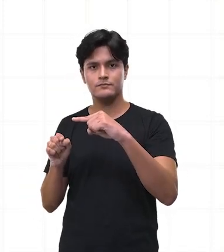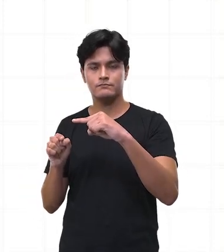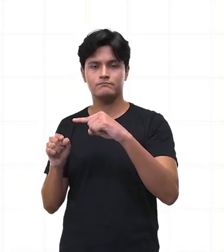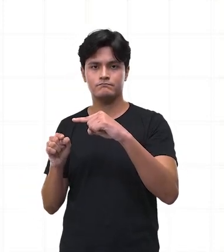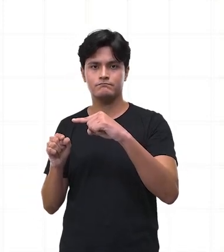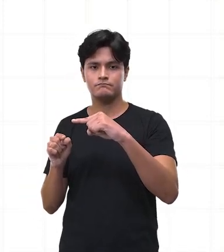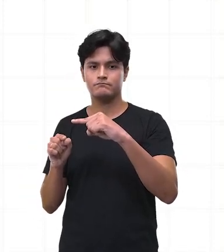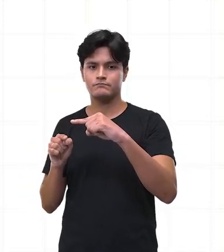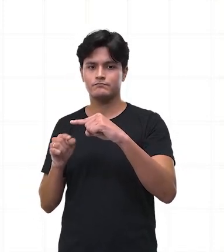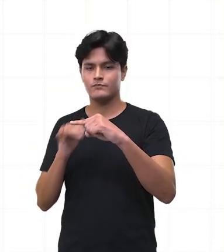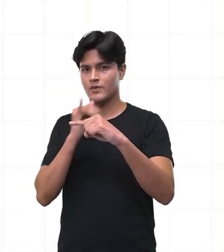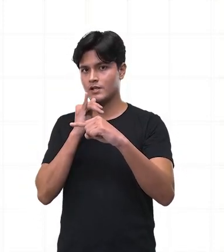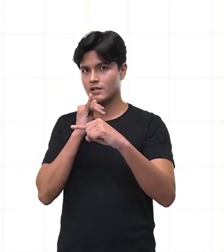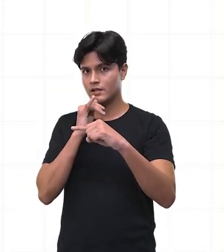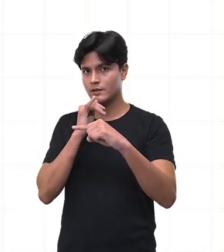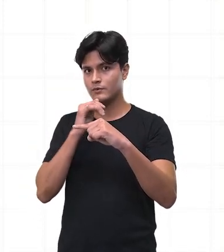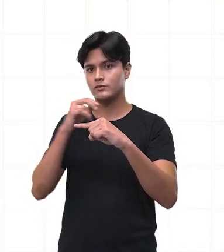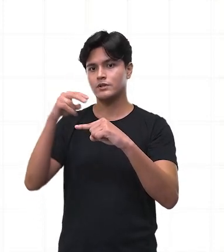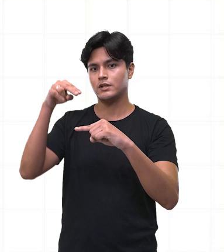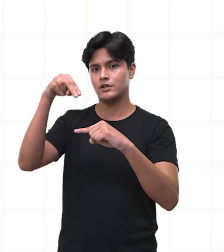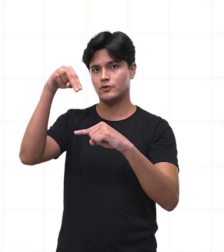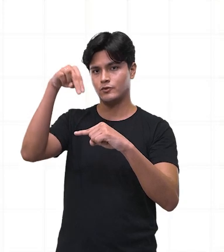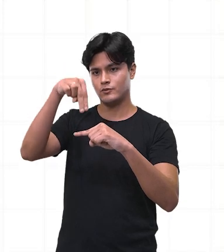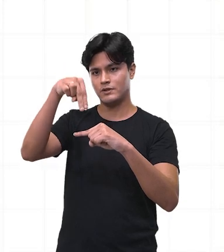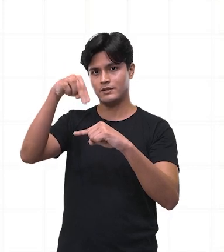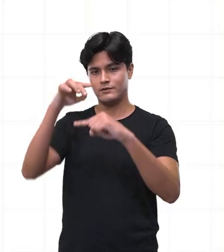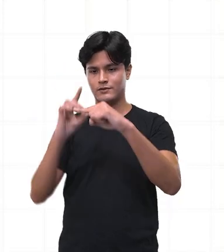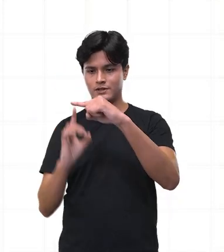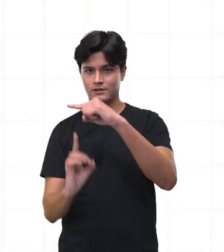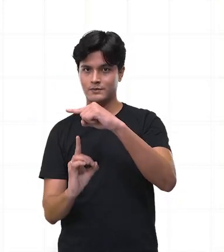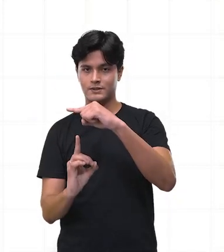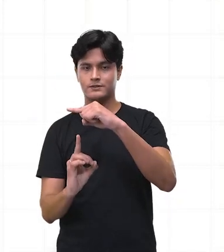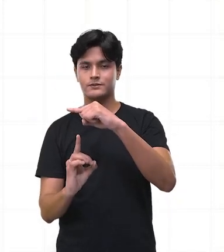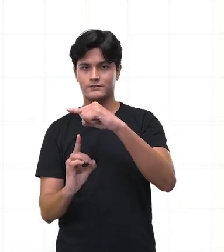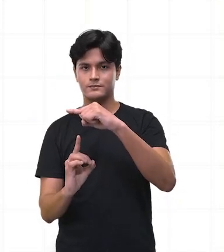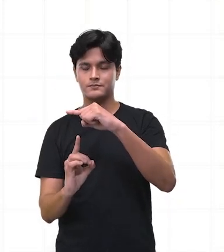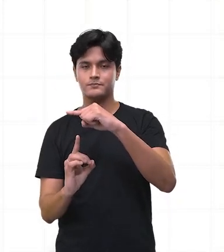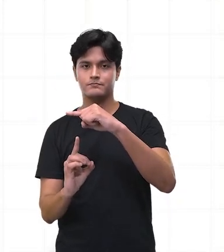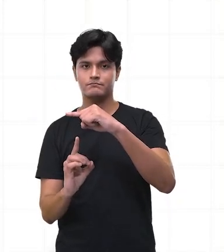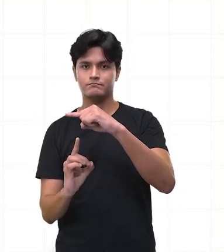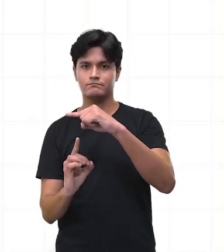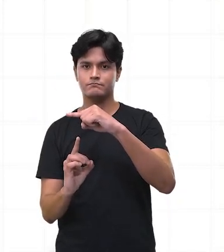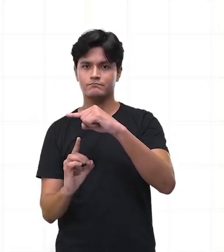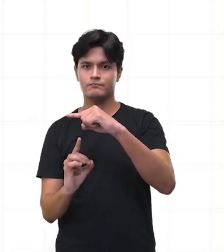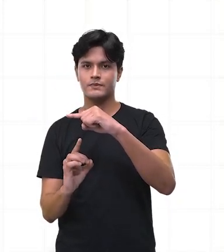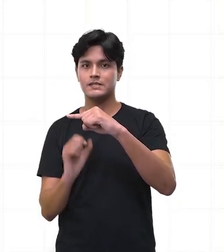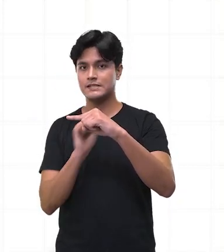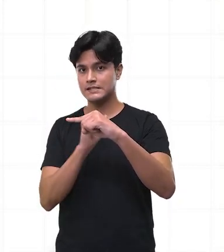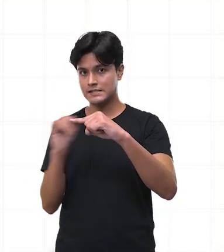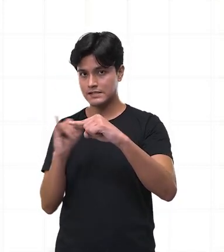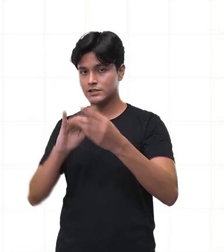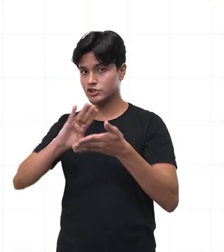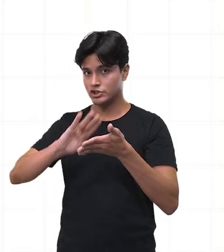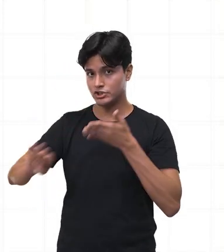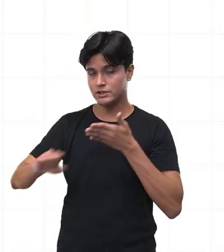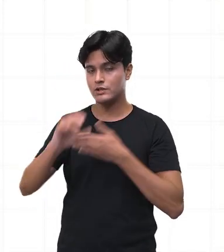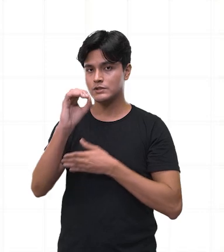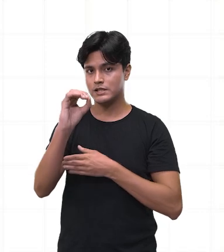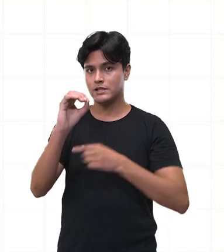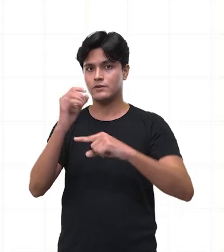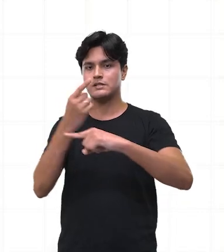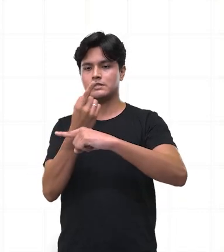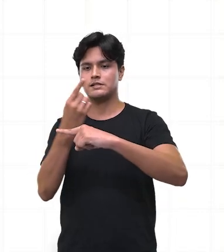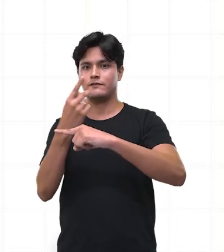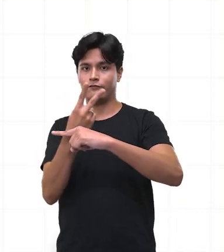um zero no numerador da fração e outro no denominador dessa fração, o que sobra? 2 sobre 10,